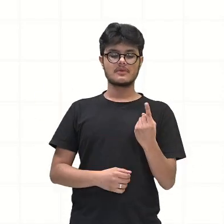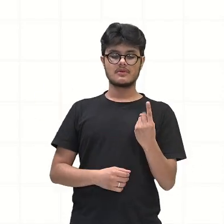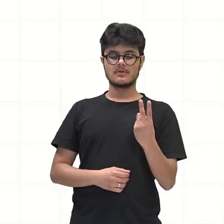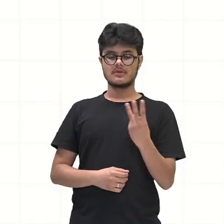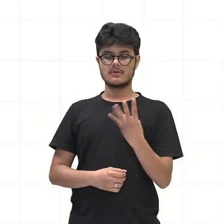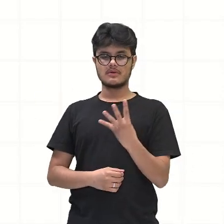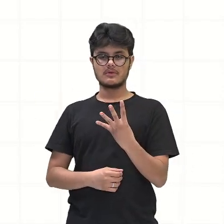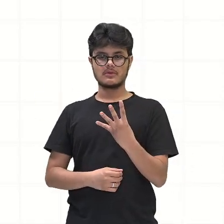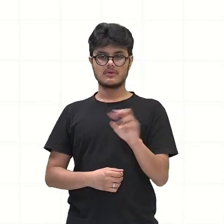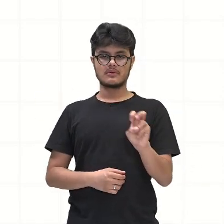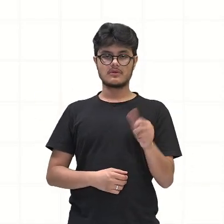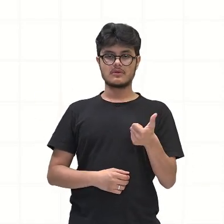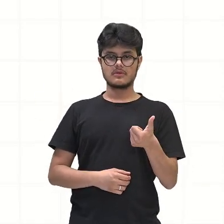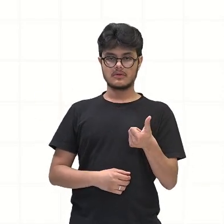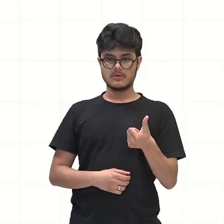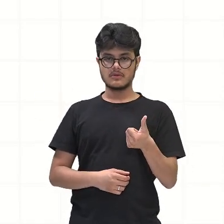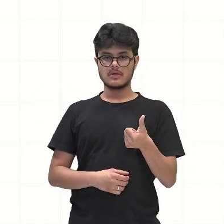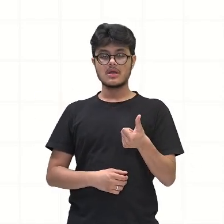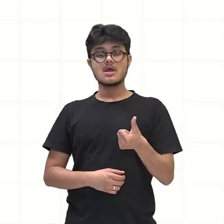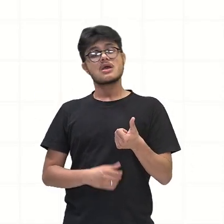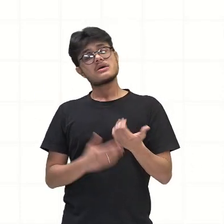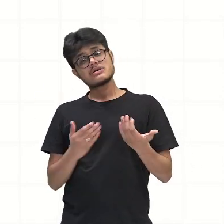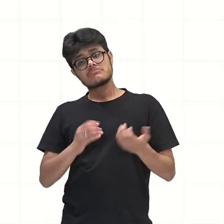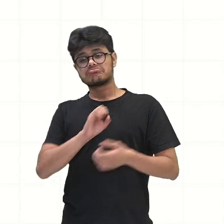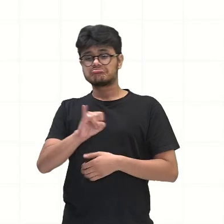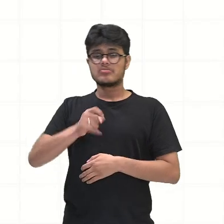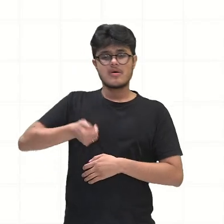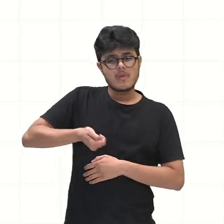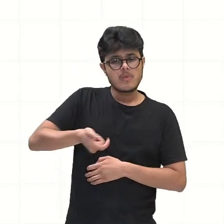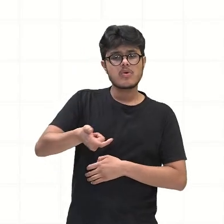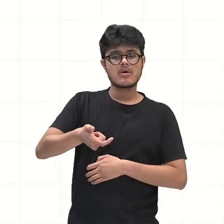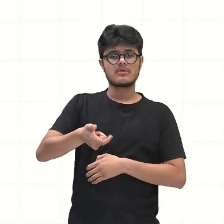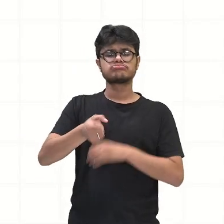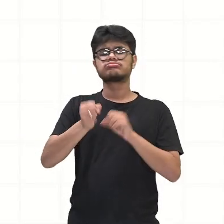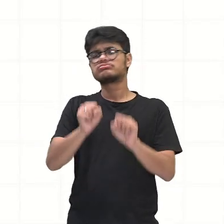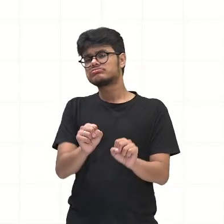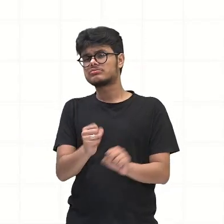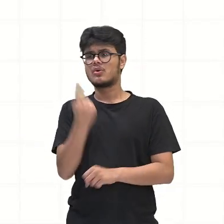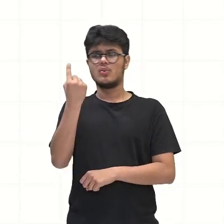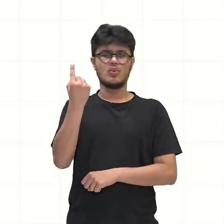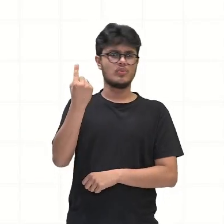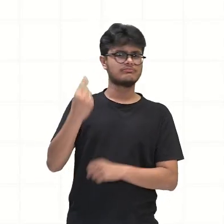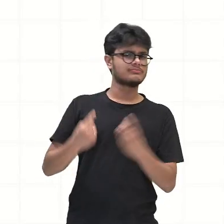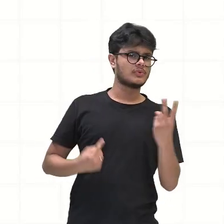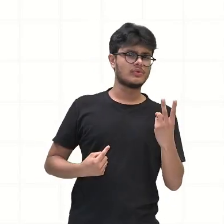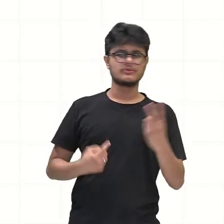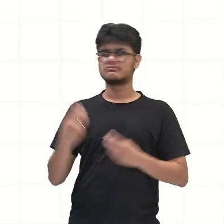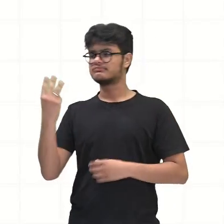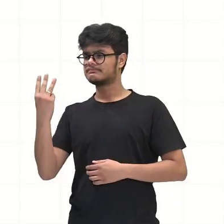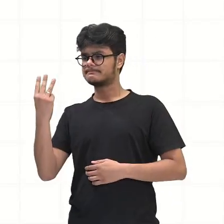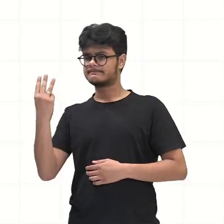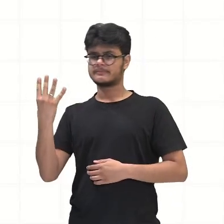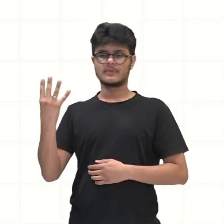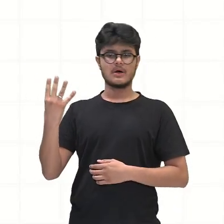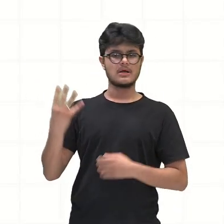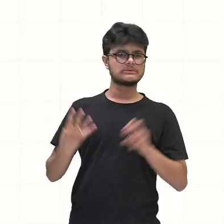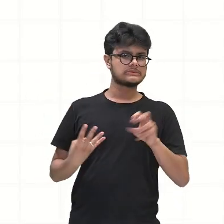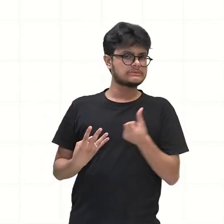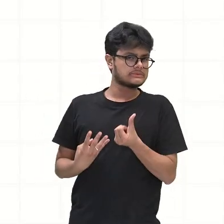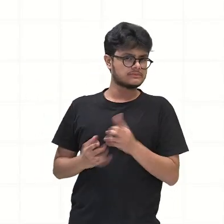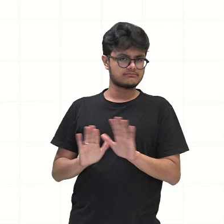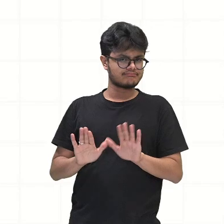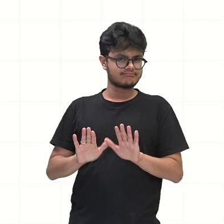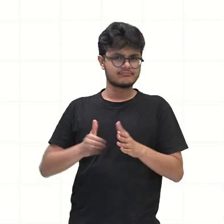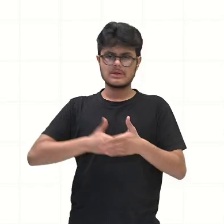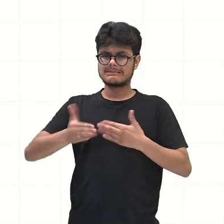até 6. Se a gente fizer o lançamento de um dado, pode ser que caia 1, ou 2, ou 3, ou 4, ou 5, ou